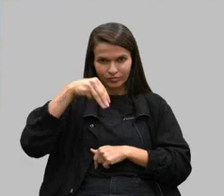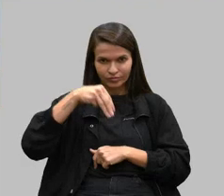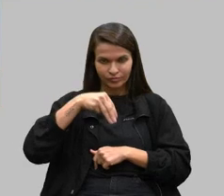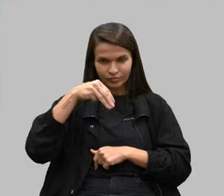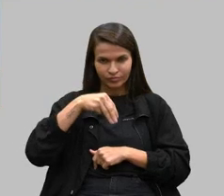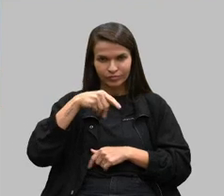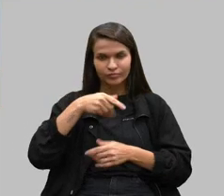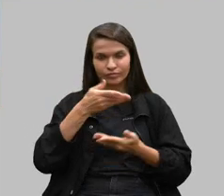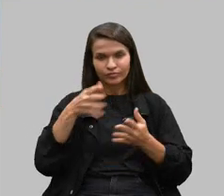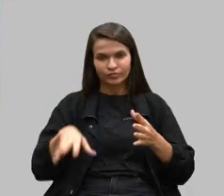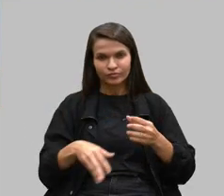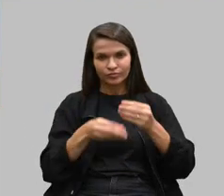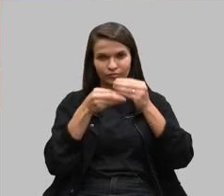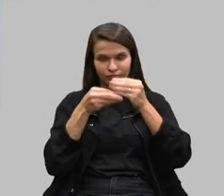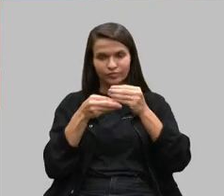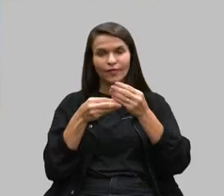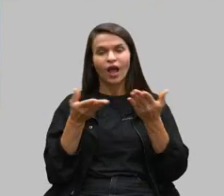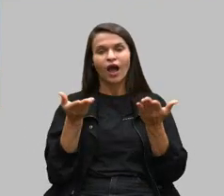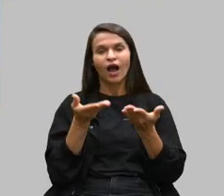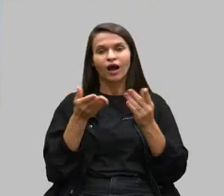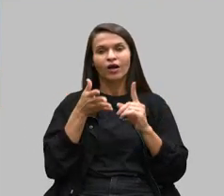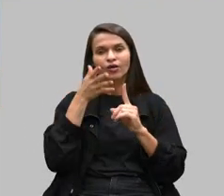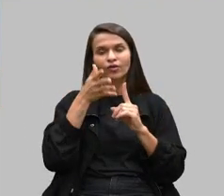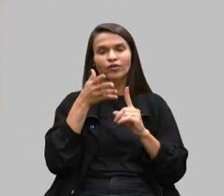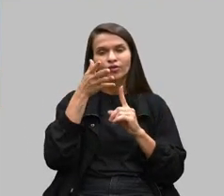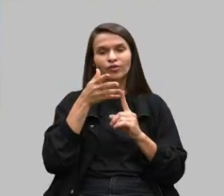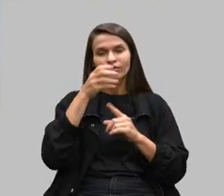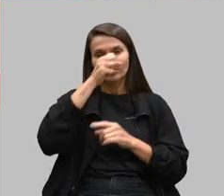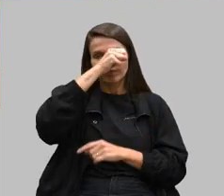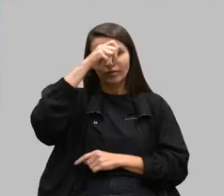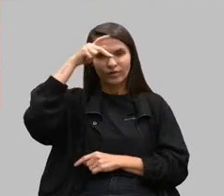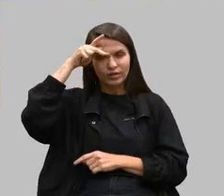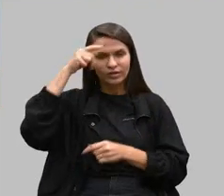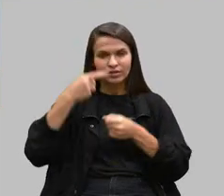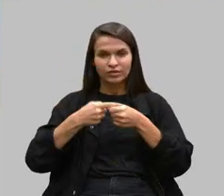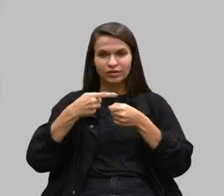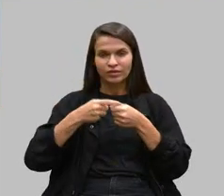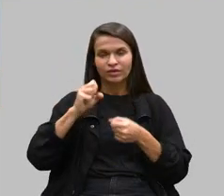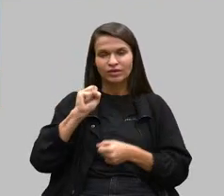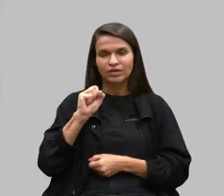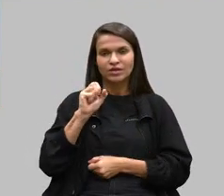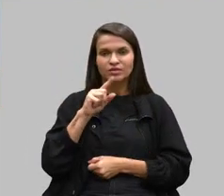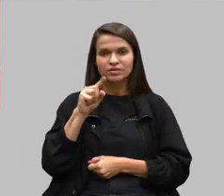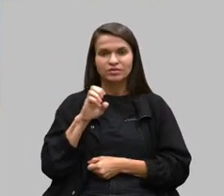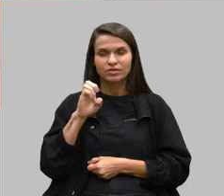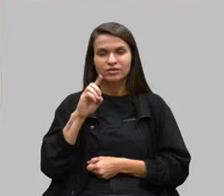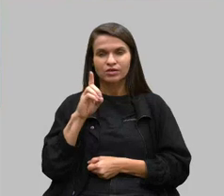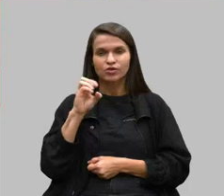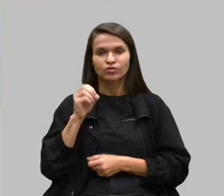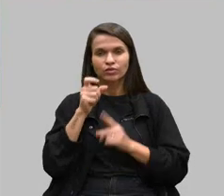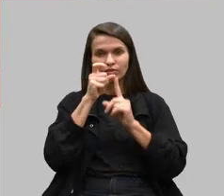suas considerações ouviremos agora o prefeito de Sarzedo Senhor Marcelo Pinheiro